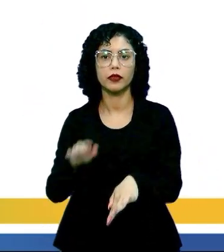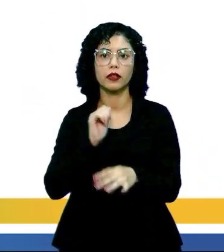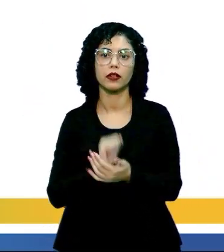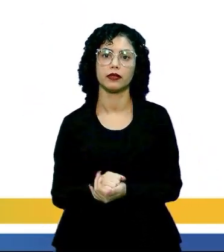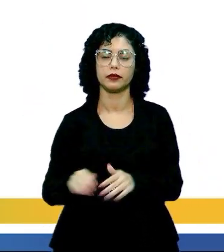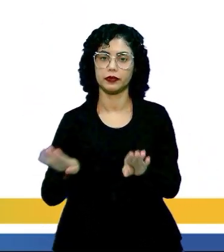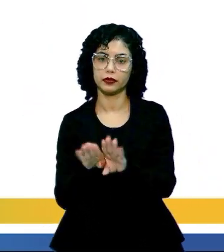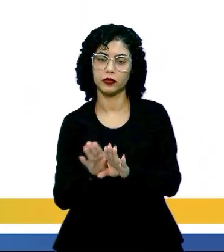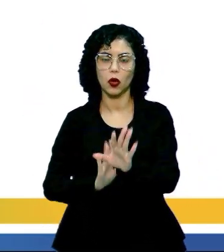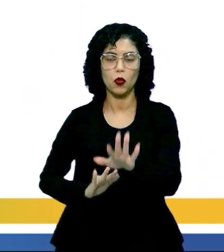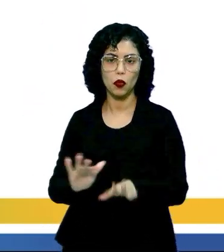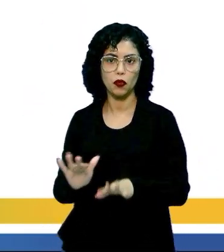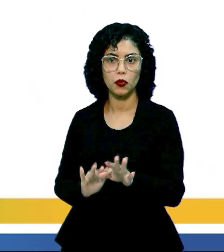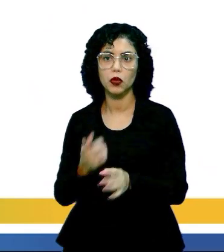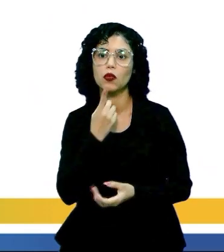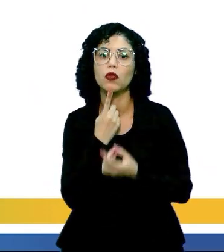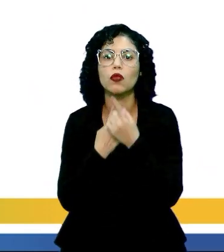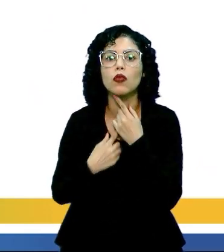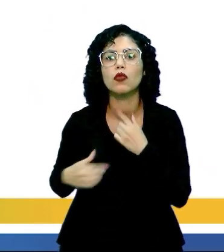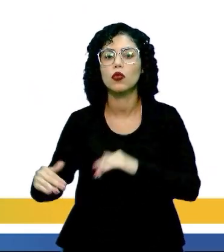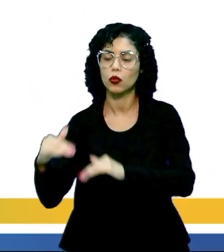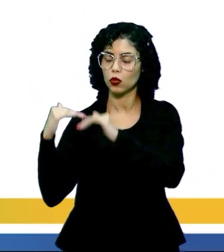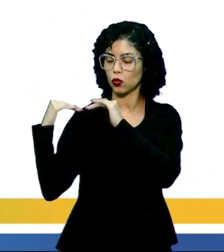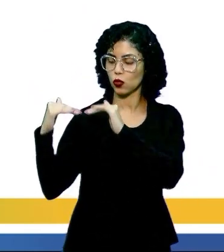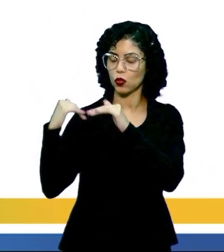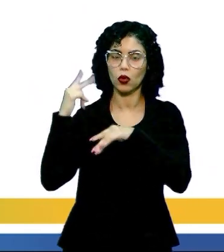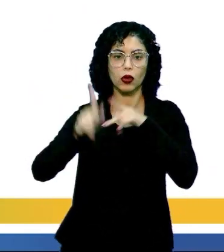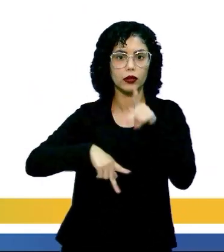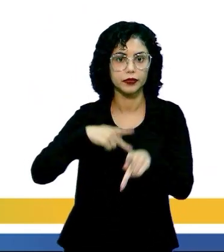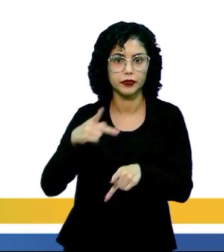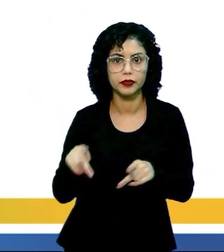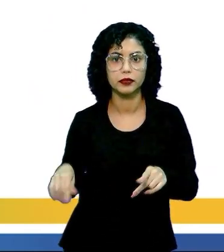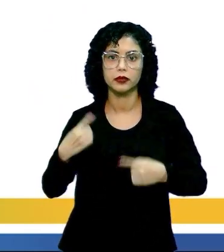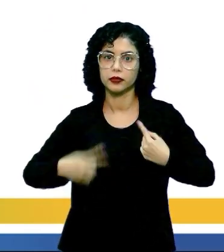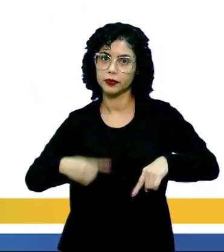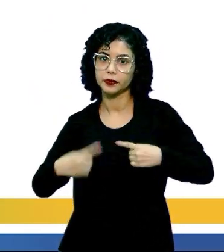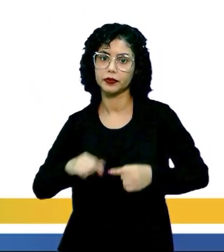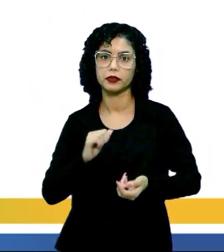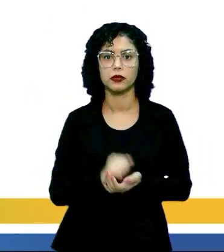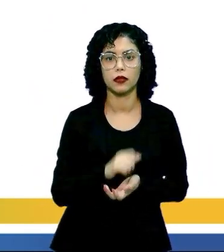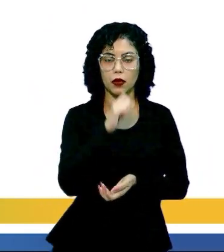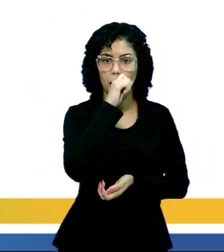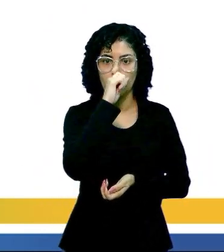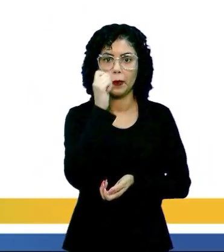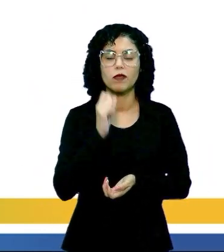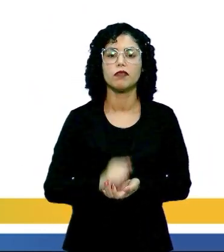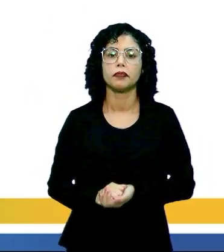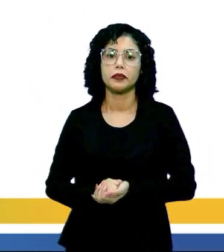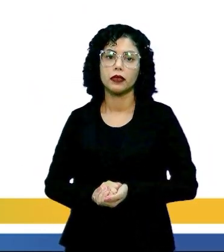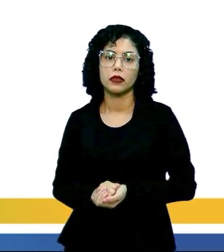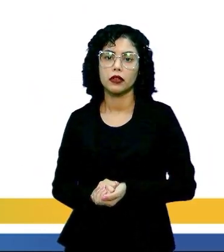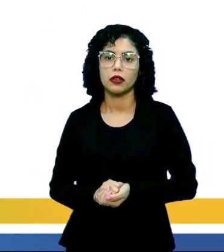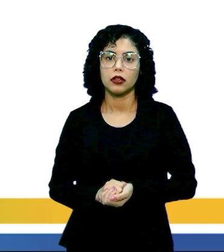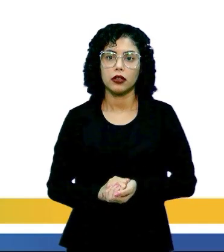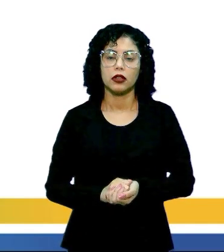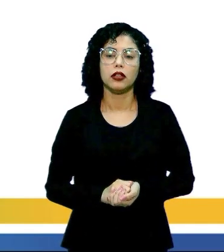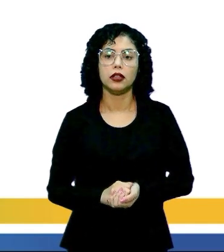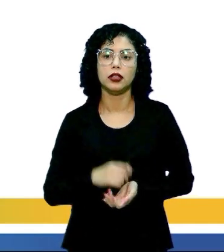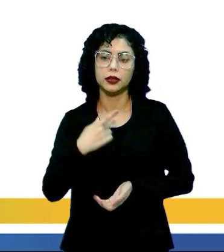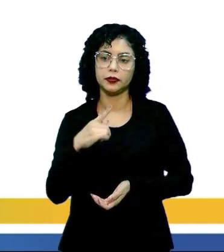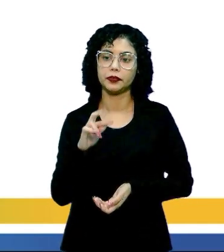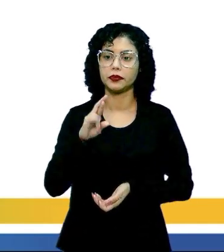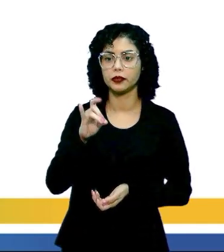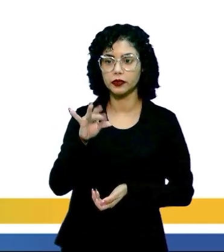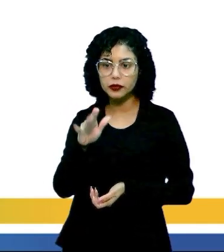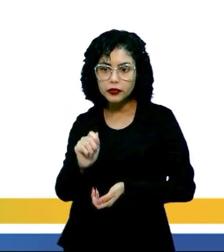dos patrícios desejosos de manter seus privilégios contra a política, né? Contra os patrícios. E